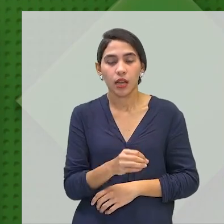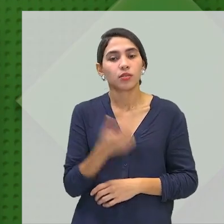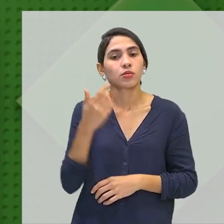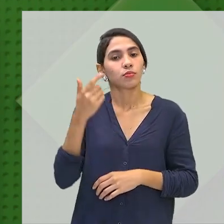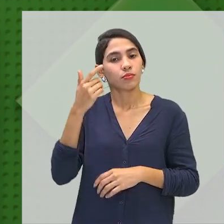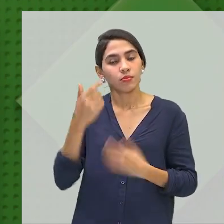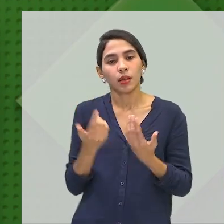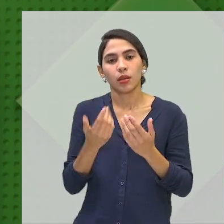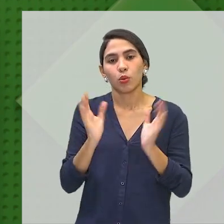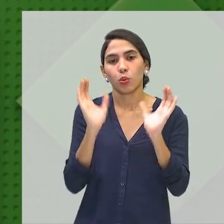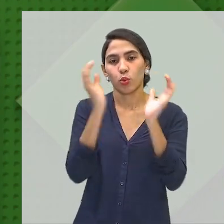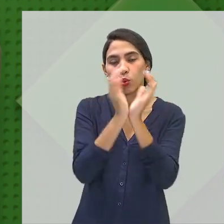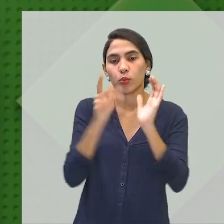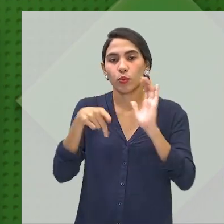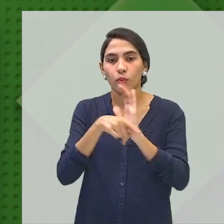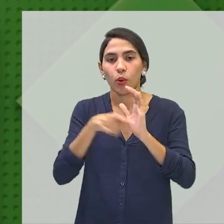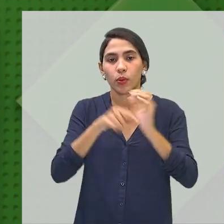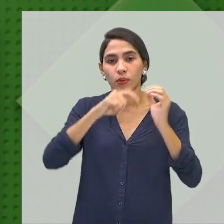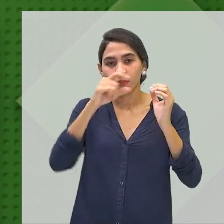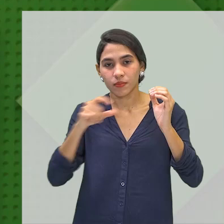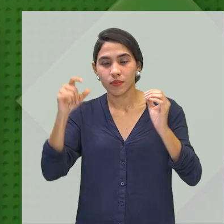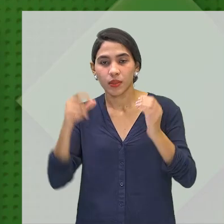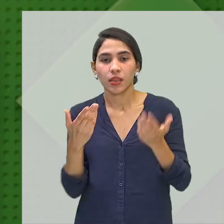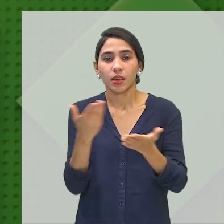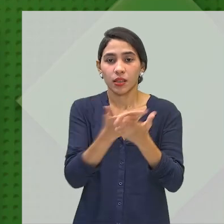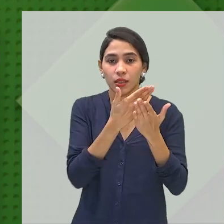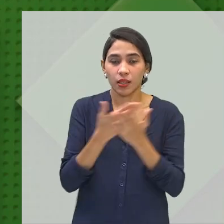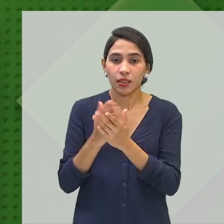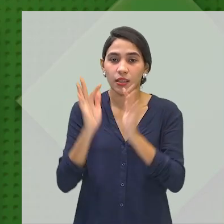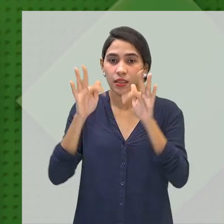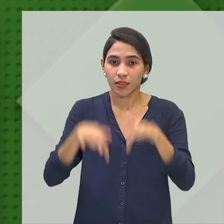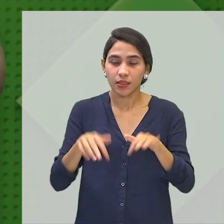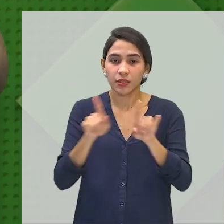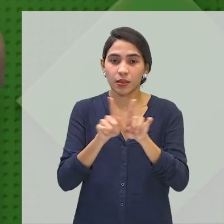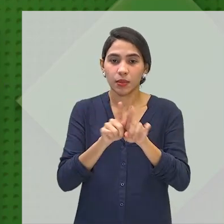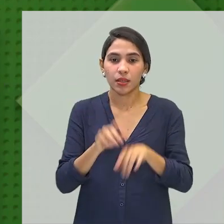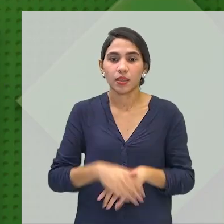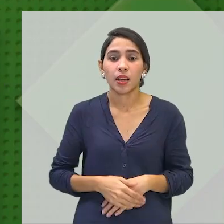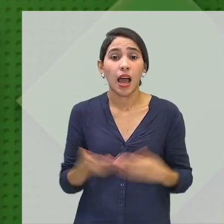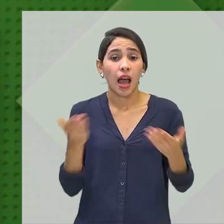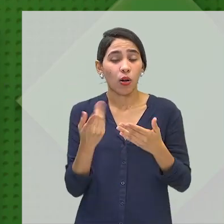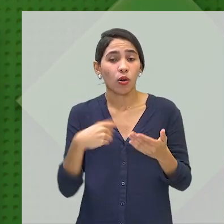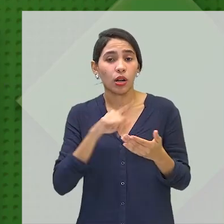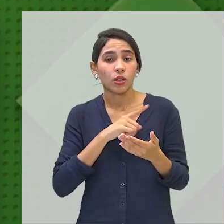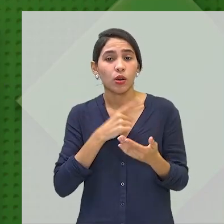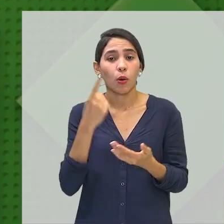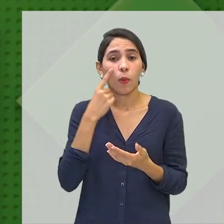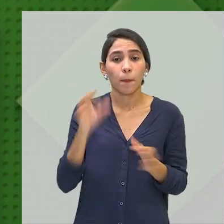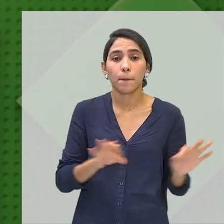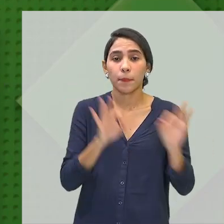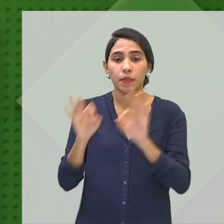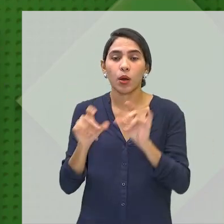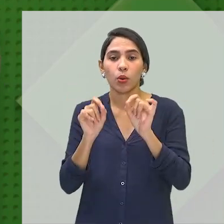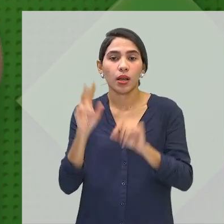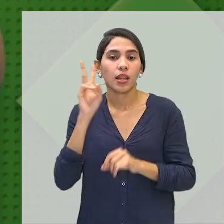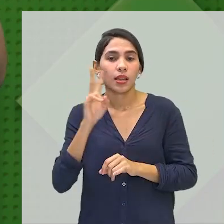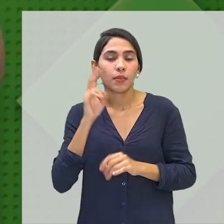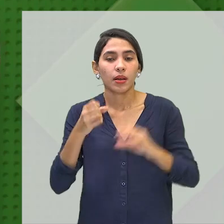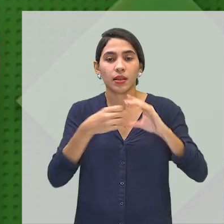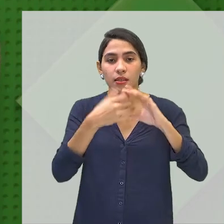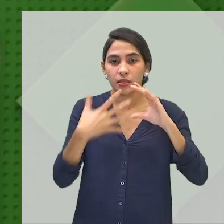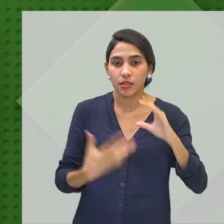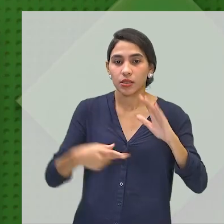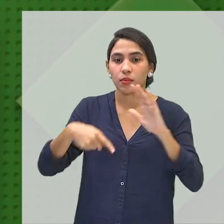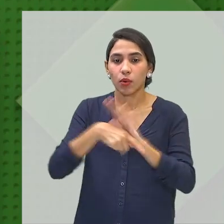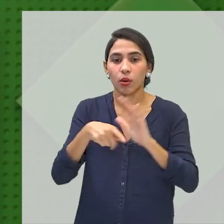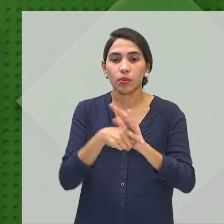animais invertebrados. Então a gente conclui aí os estudos sobre os invertebrados. Agora nós vamos observar e relembrar as